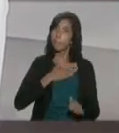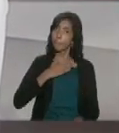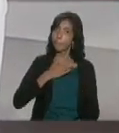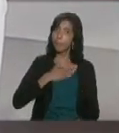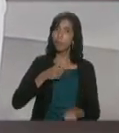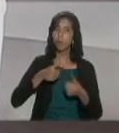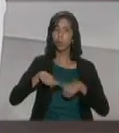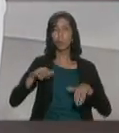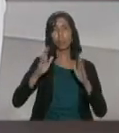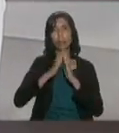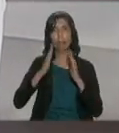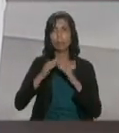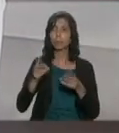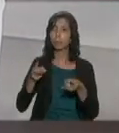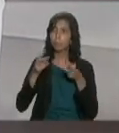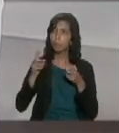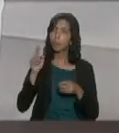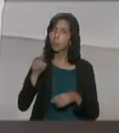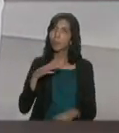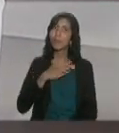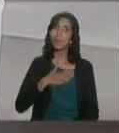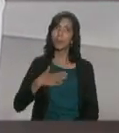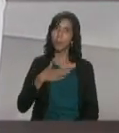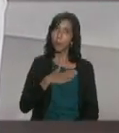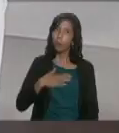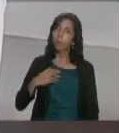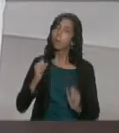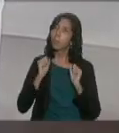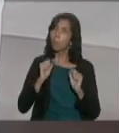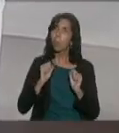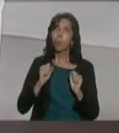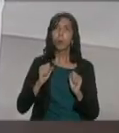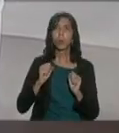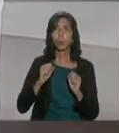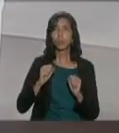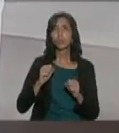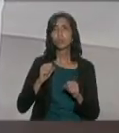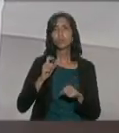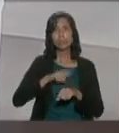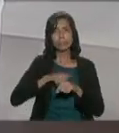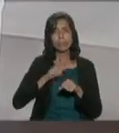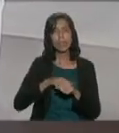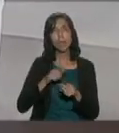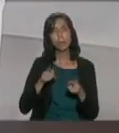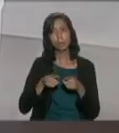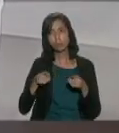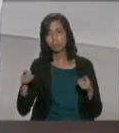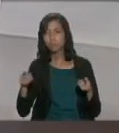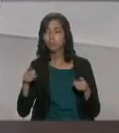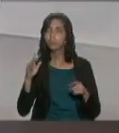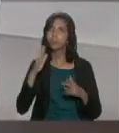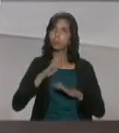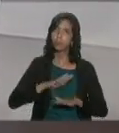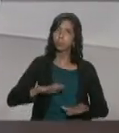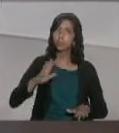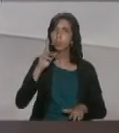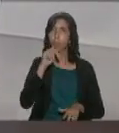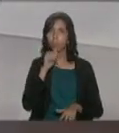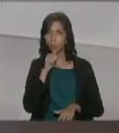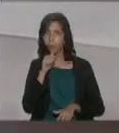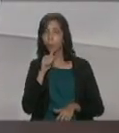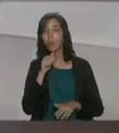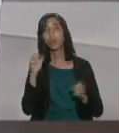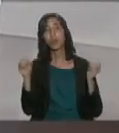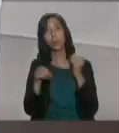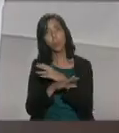está com ele em casa e você percebe que a criança está gostando, você pode fazer uma Chantala mais longa, mais lenta e